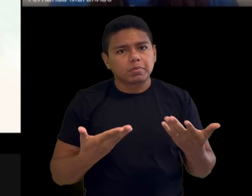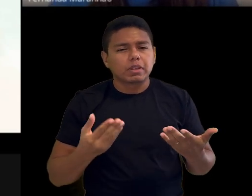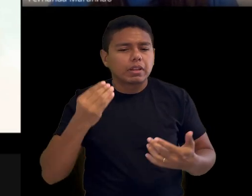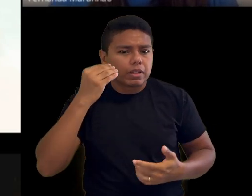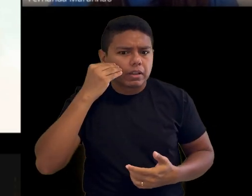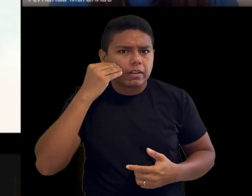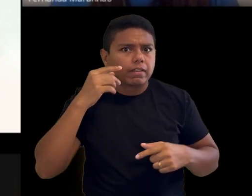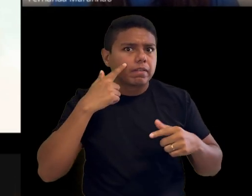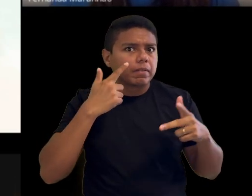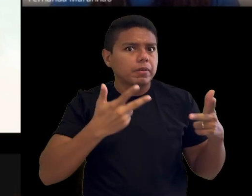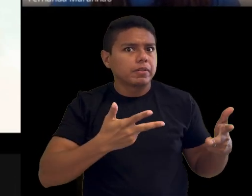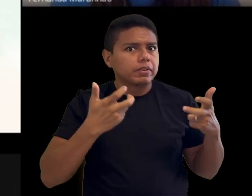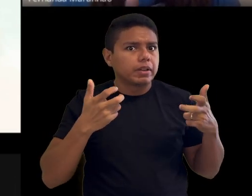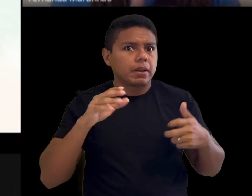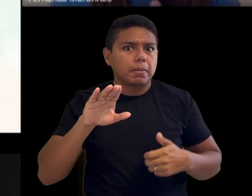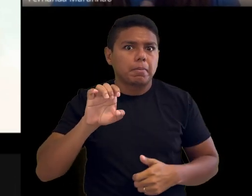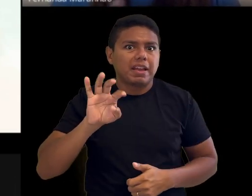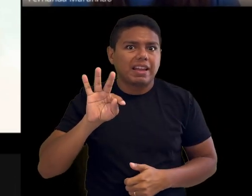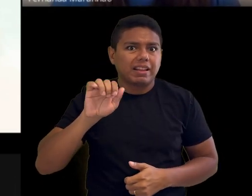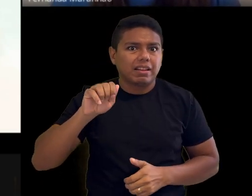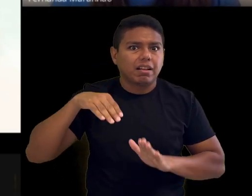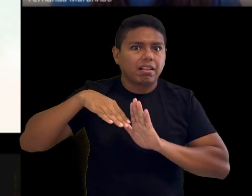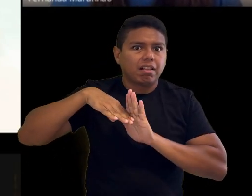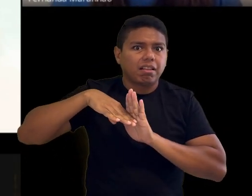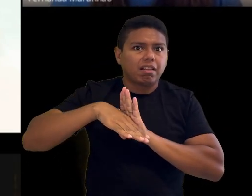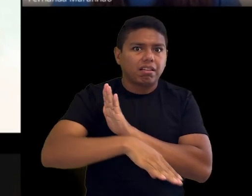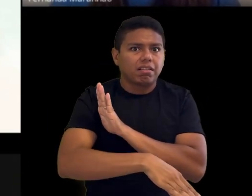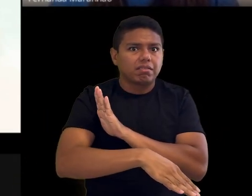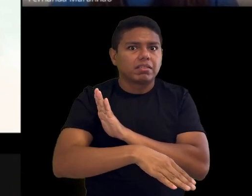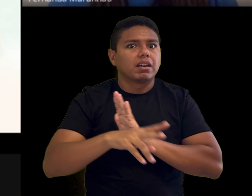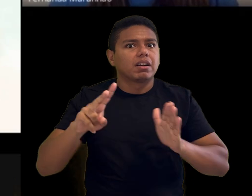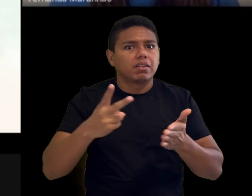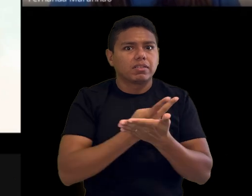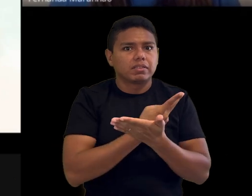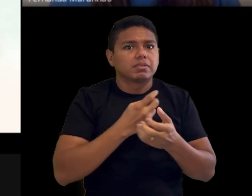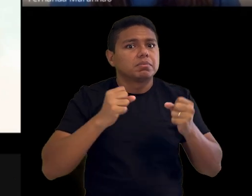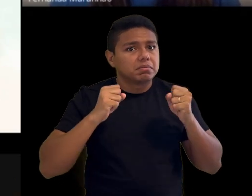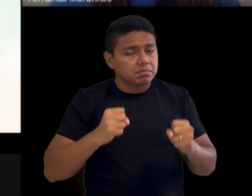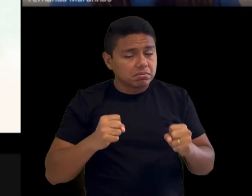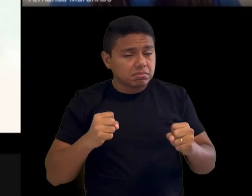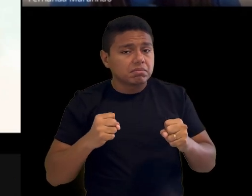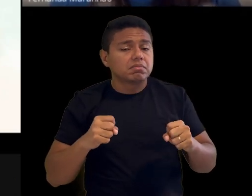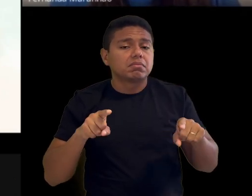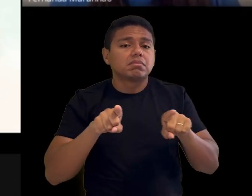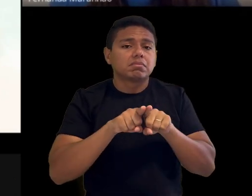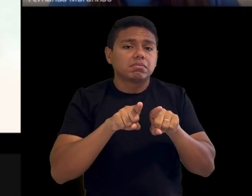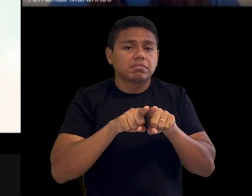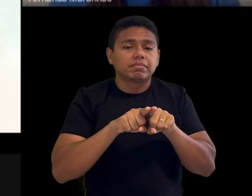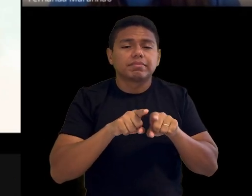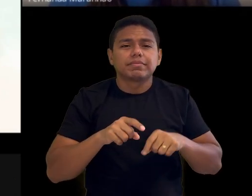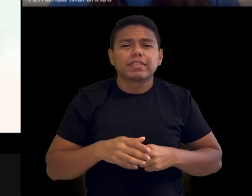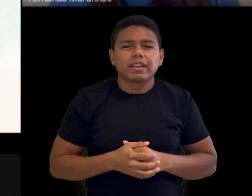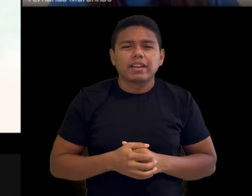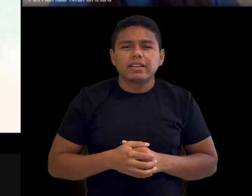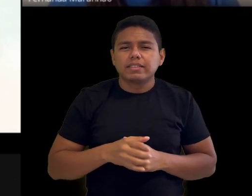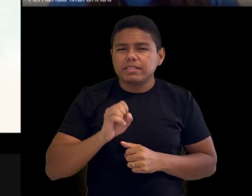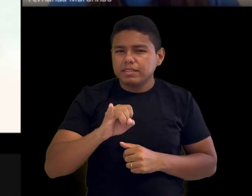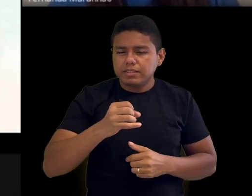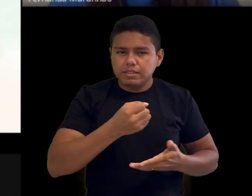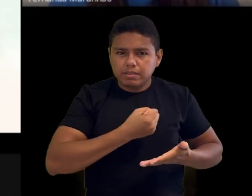queda e a paciente é hemodinamicamente estável, sem os achados ultrassonográficos que eu acabei de mencionar. Também é possível fazer uma